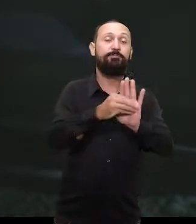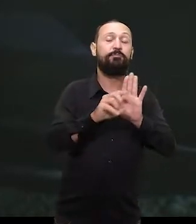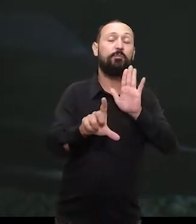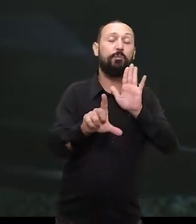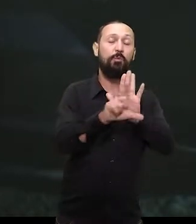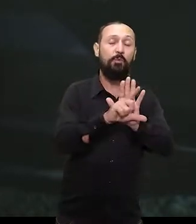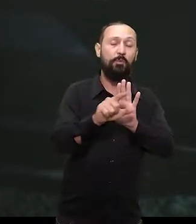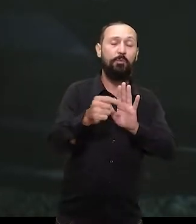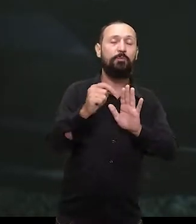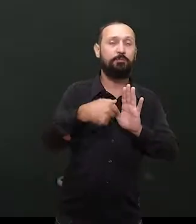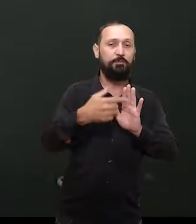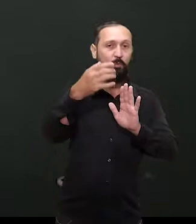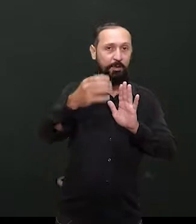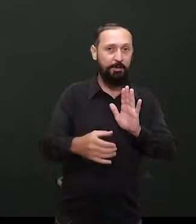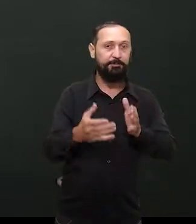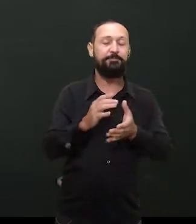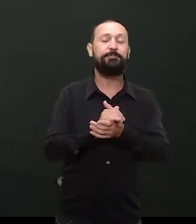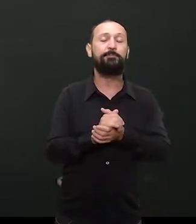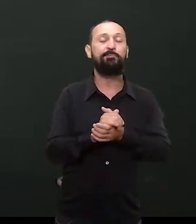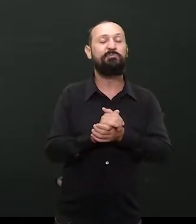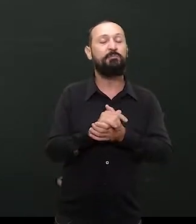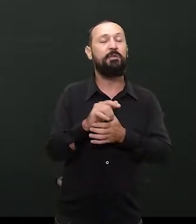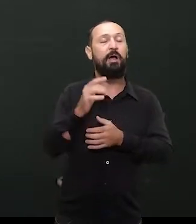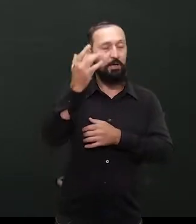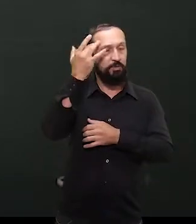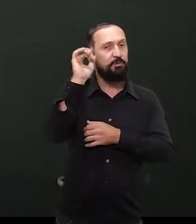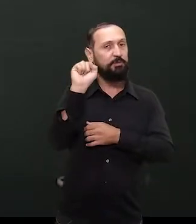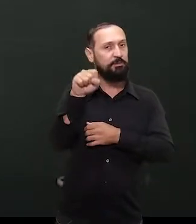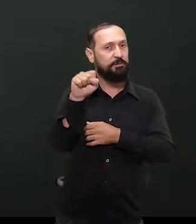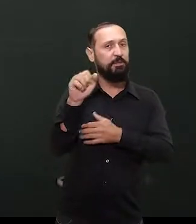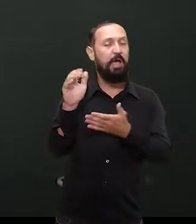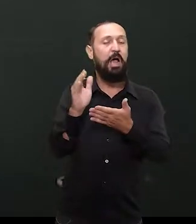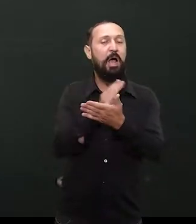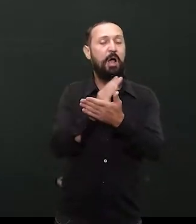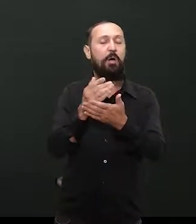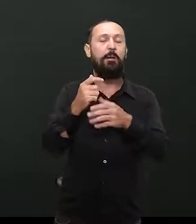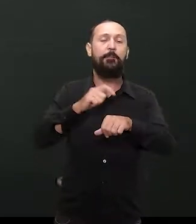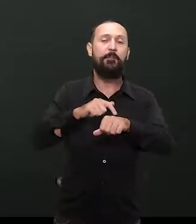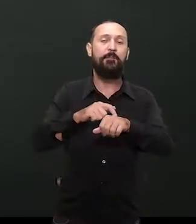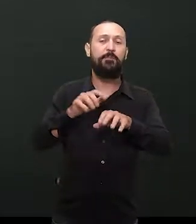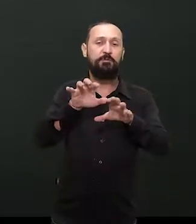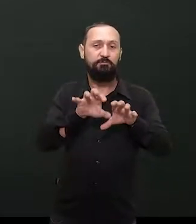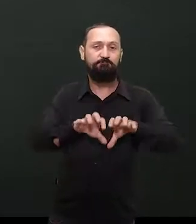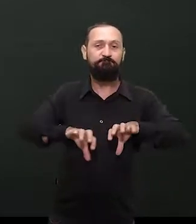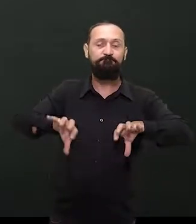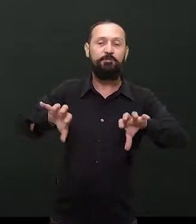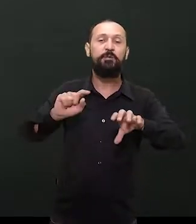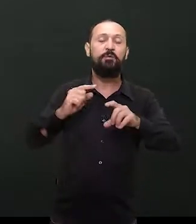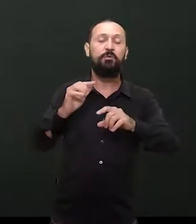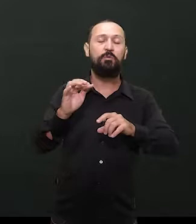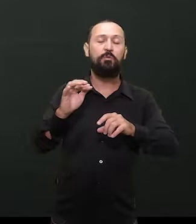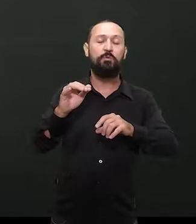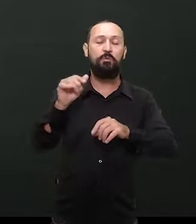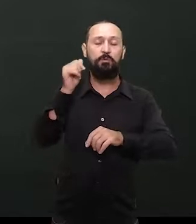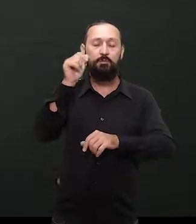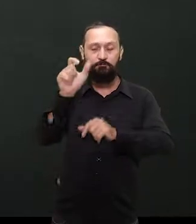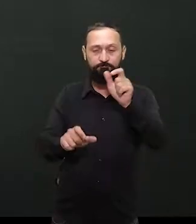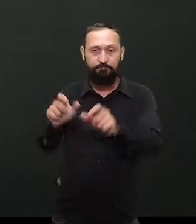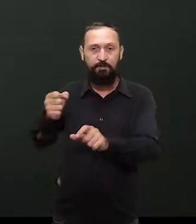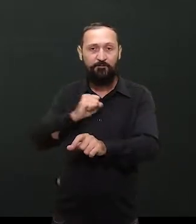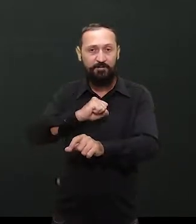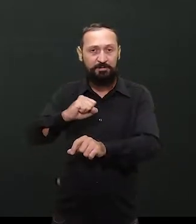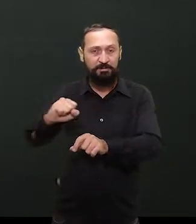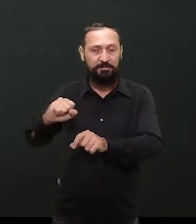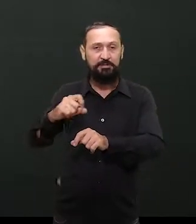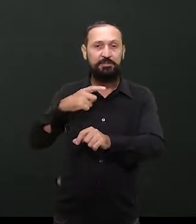às leis nesses casos eu creio que sim né algumas situações ficaram de Fora apesar de feminices de outra vindo aí